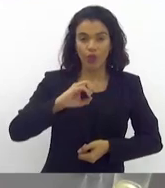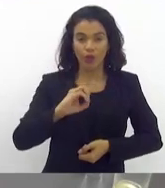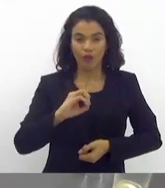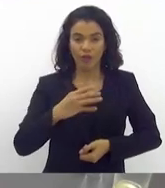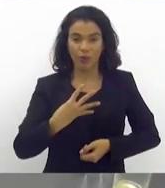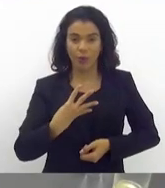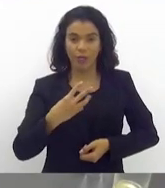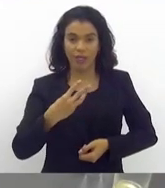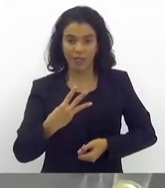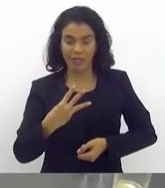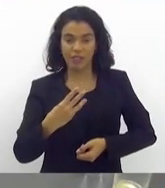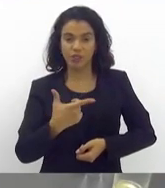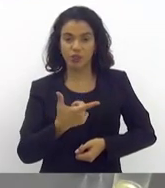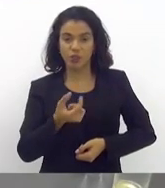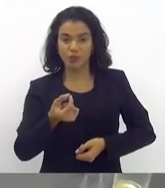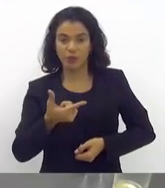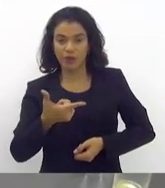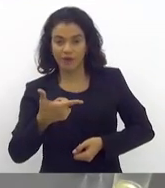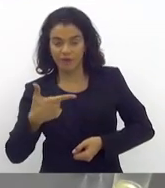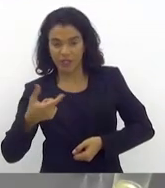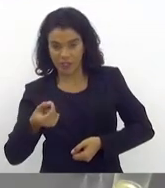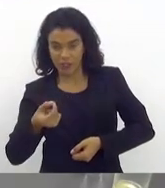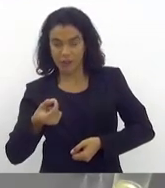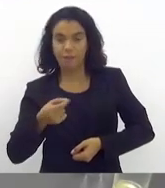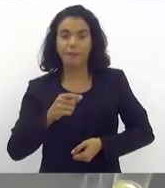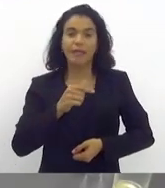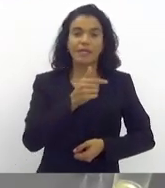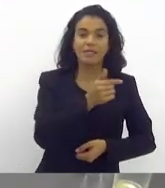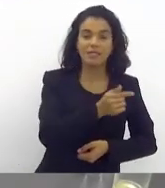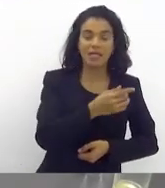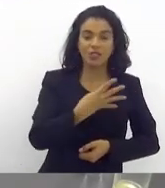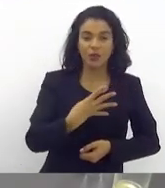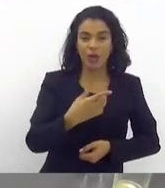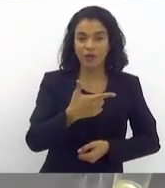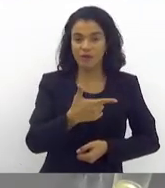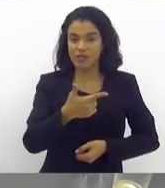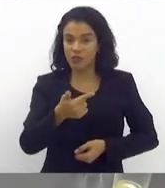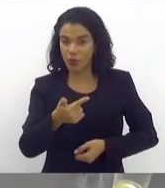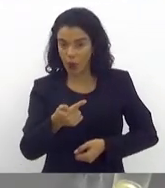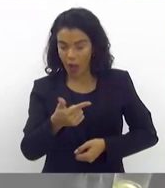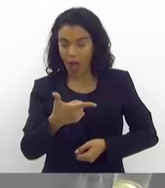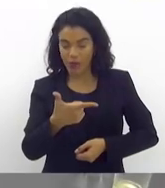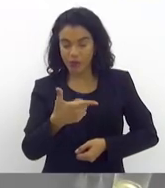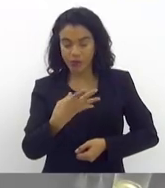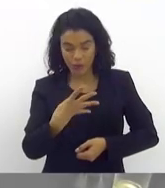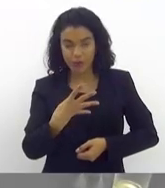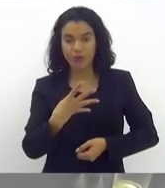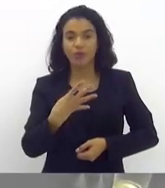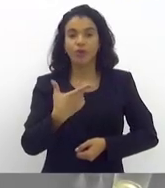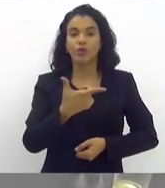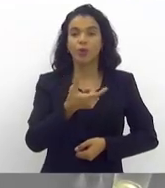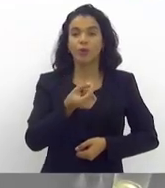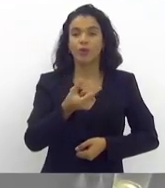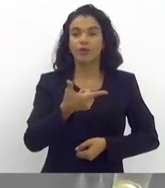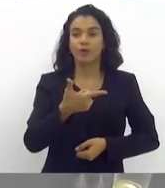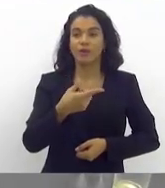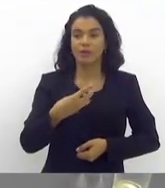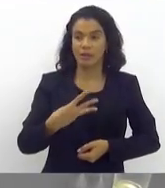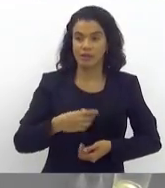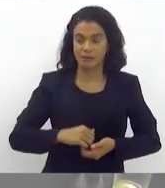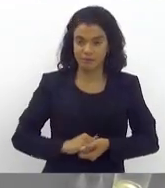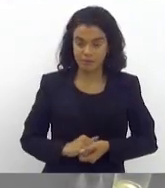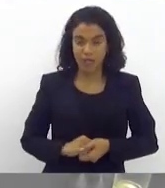9043 de 20 e 7424 de 16. As duas são leis já aprovadas